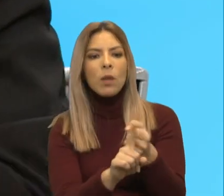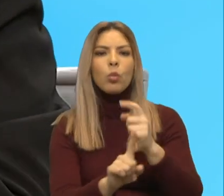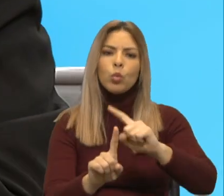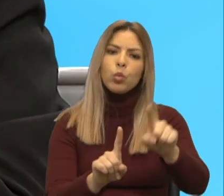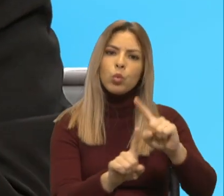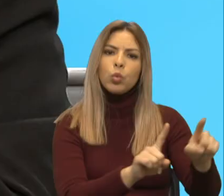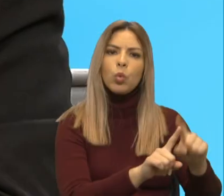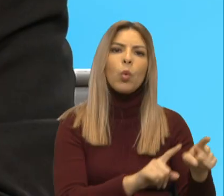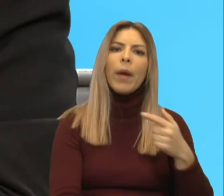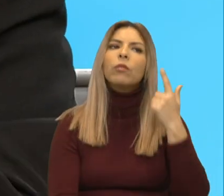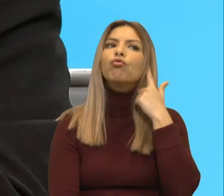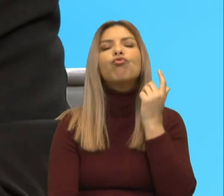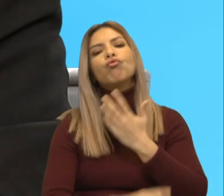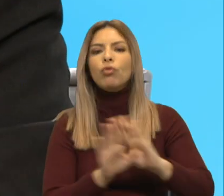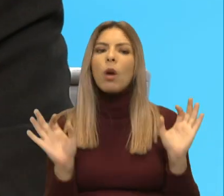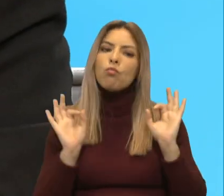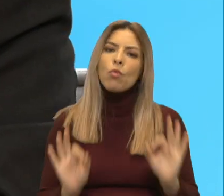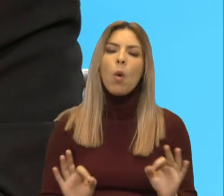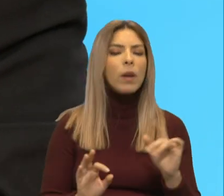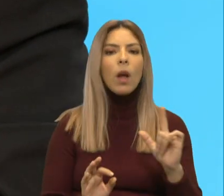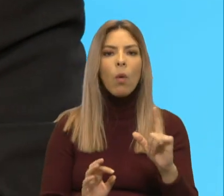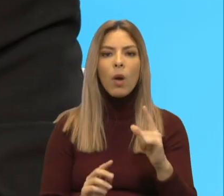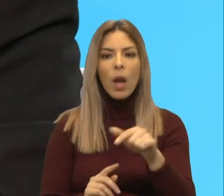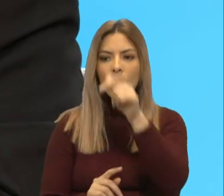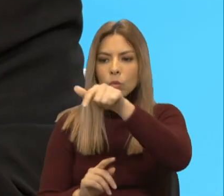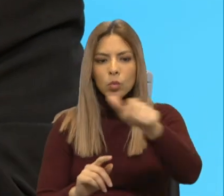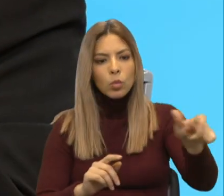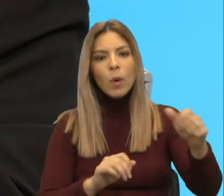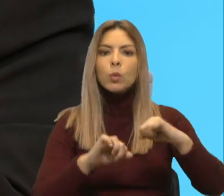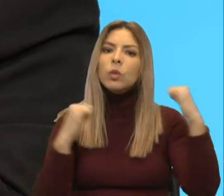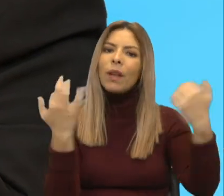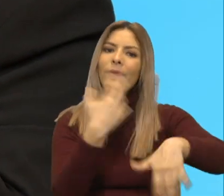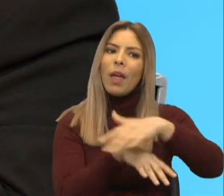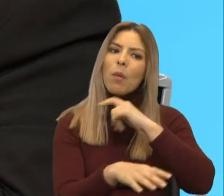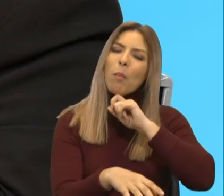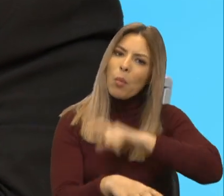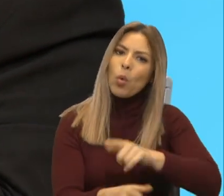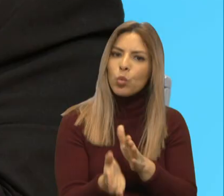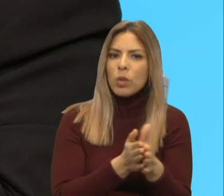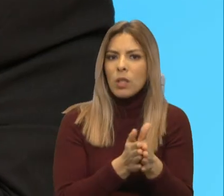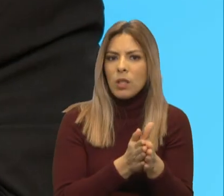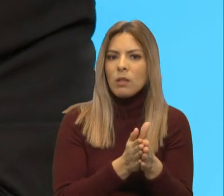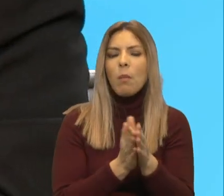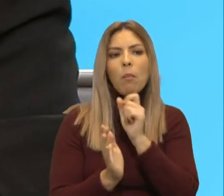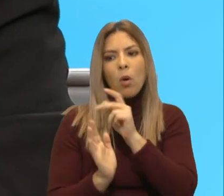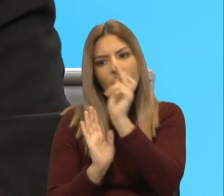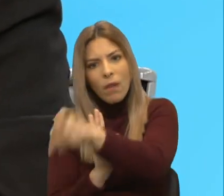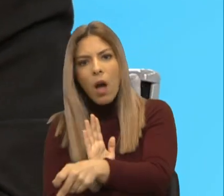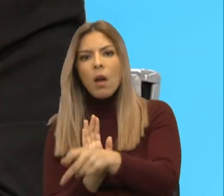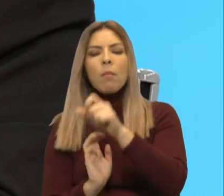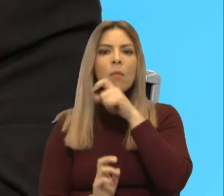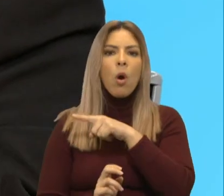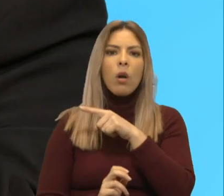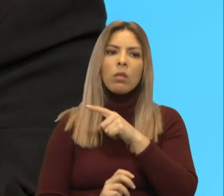recuperar o passado, é colocá-las também ao serviço da sociedade. Em 2 destas grandes missões reabilitadas, nós temos, por exemplo,